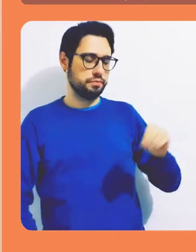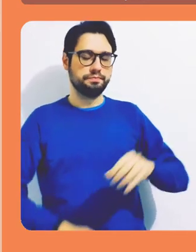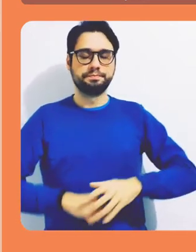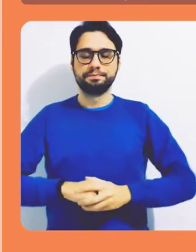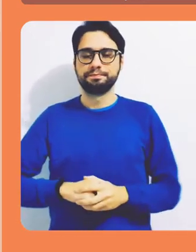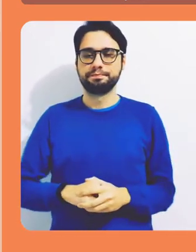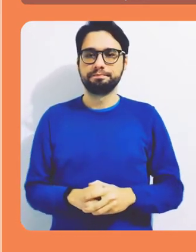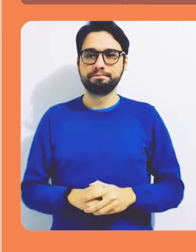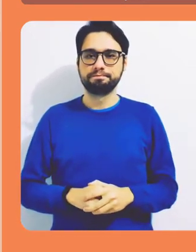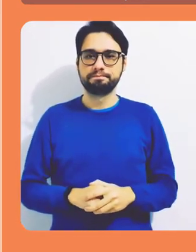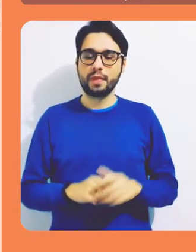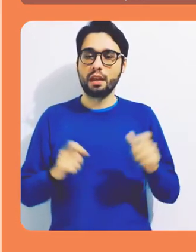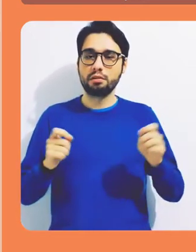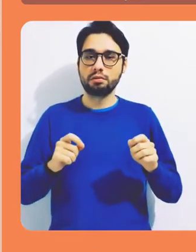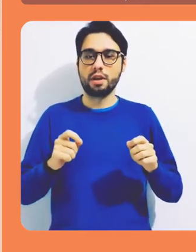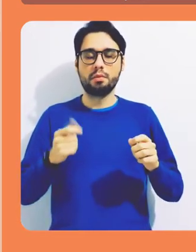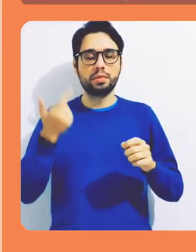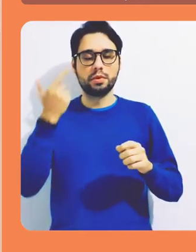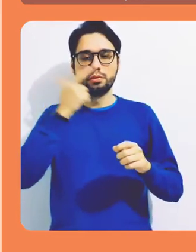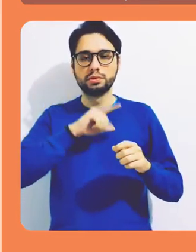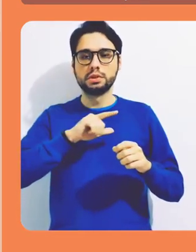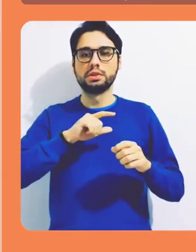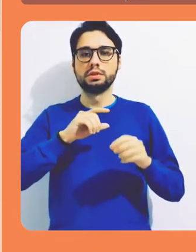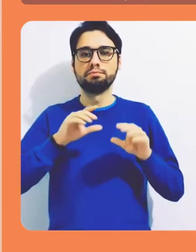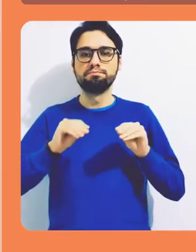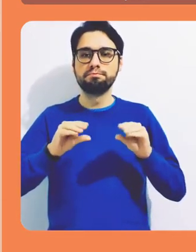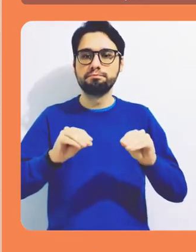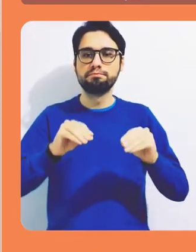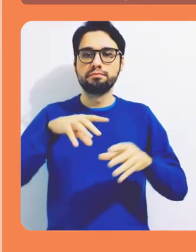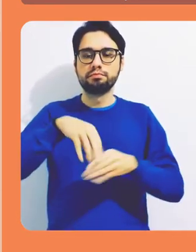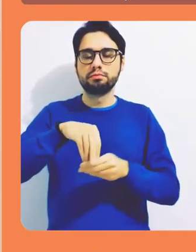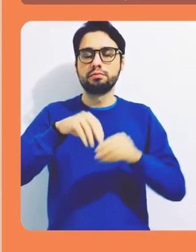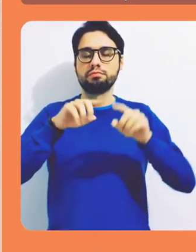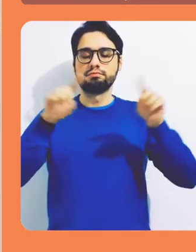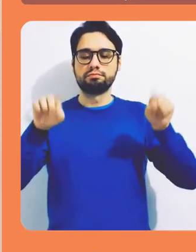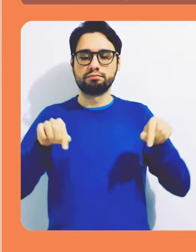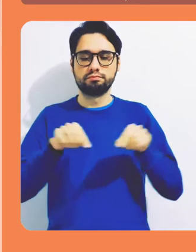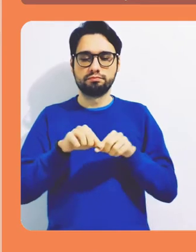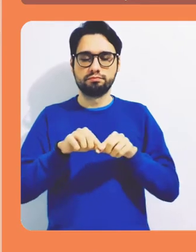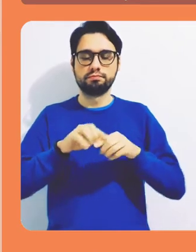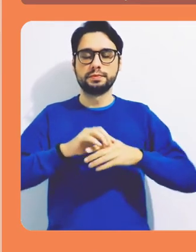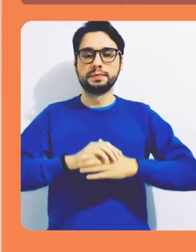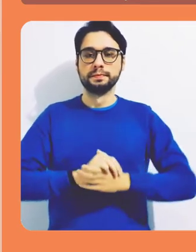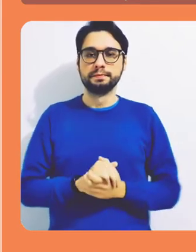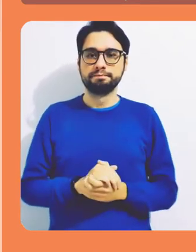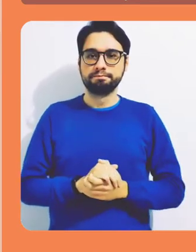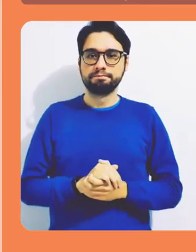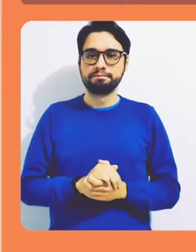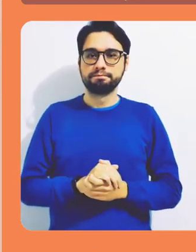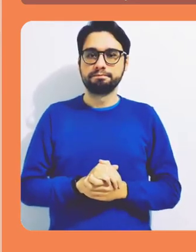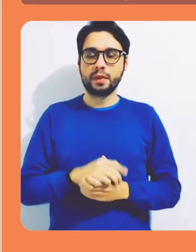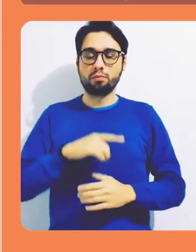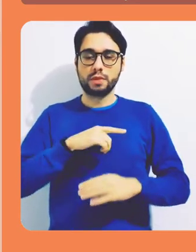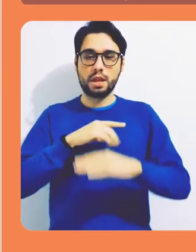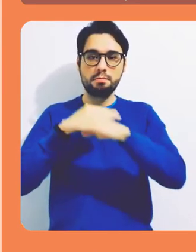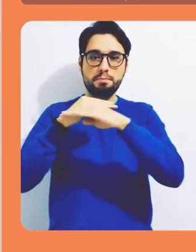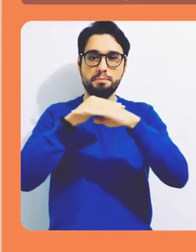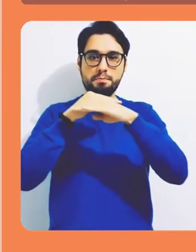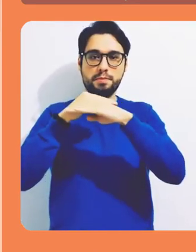aqui, tá? É o editor TinyMCE. Tem também o HTML, o HTML